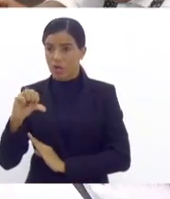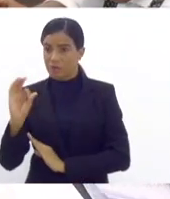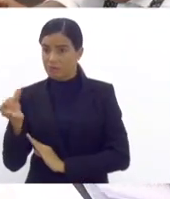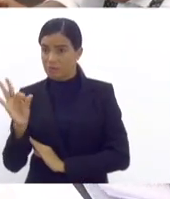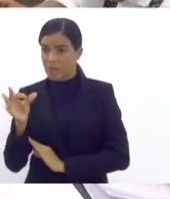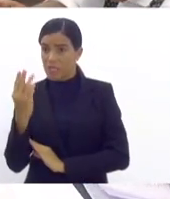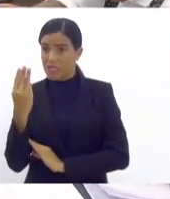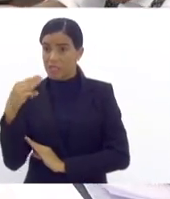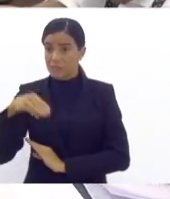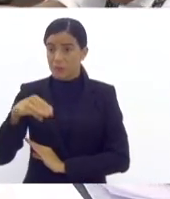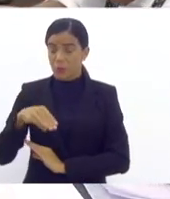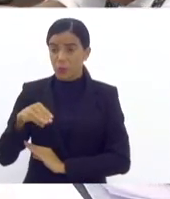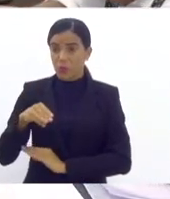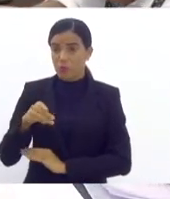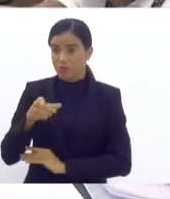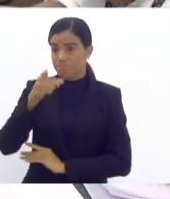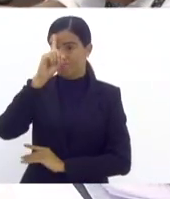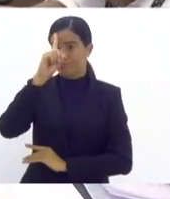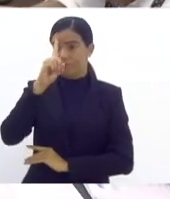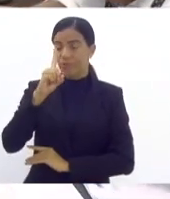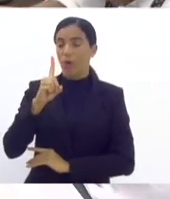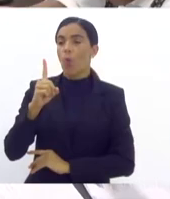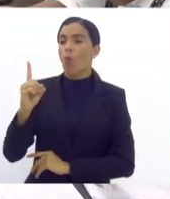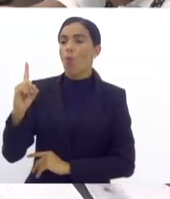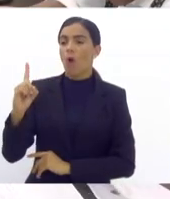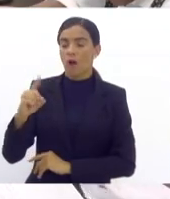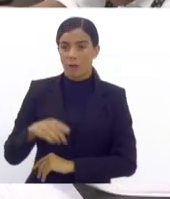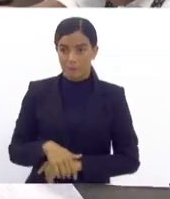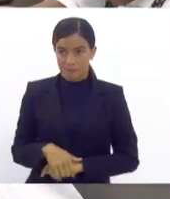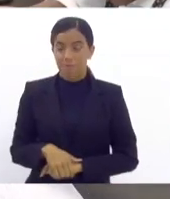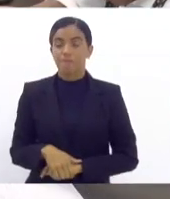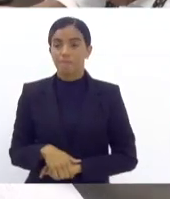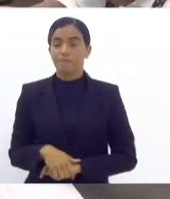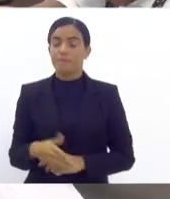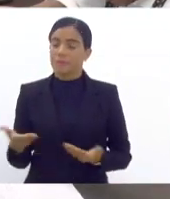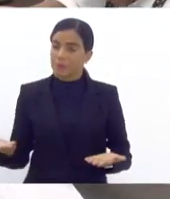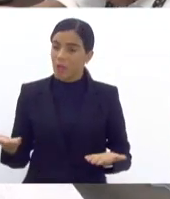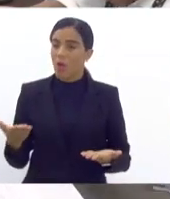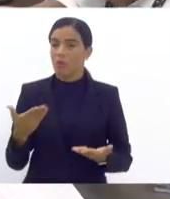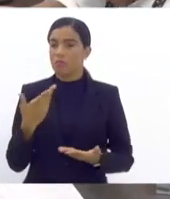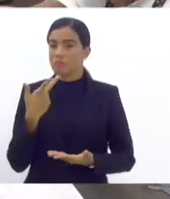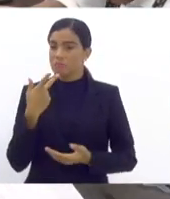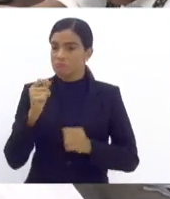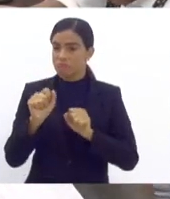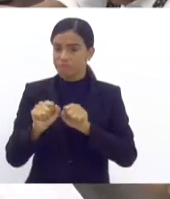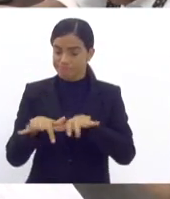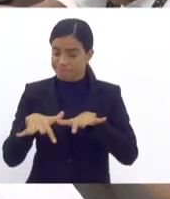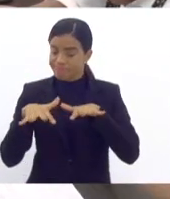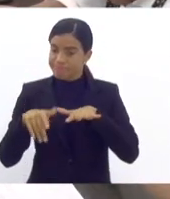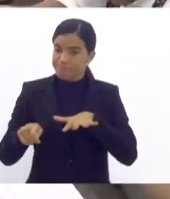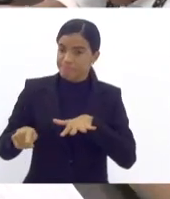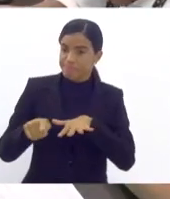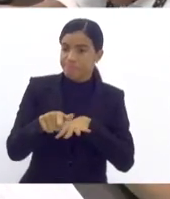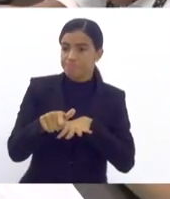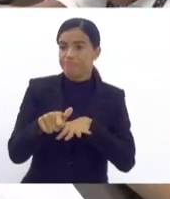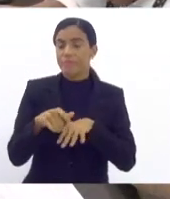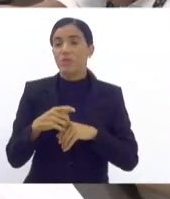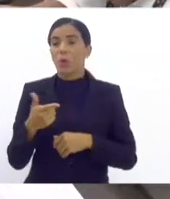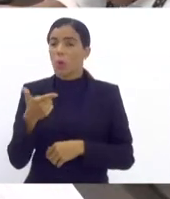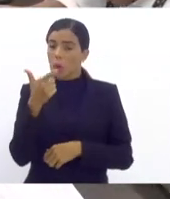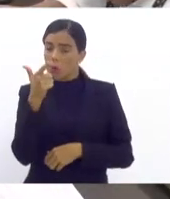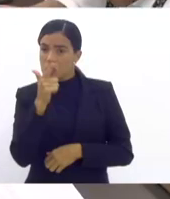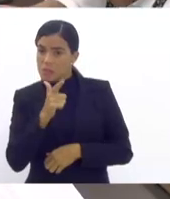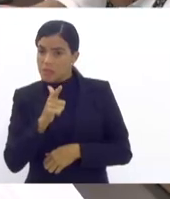faltam 3 minutos para uma hora. Eu vou botar aqui, levar em consideração aqui ao plenário, submeter ao plenário, se vossas excelências